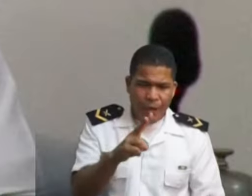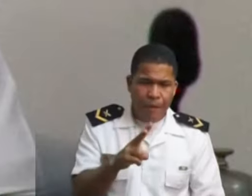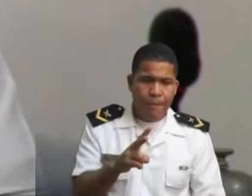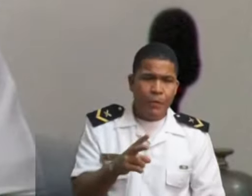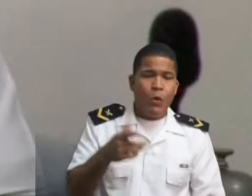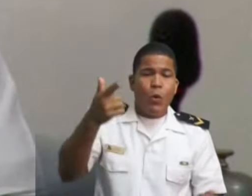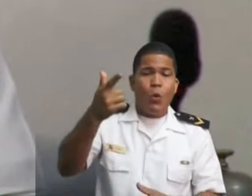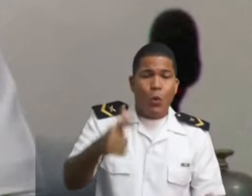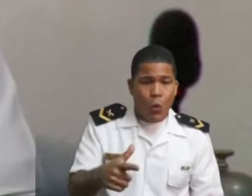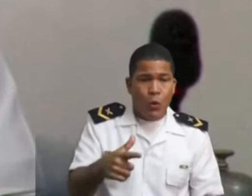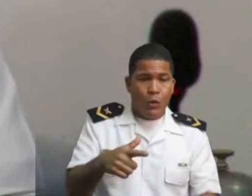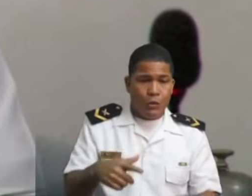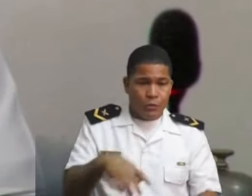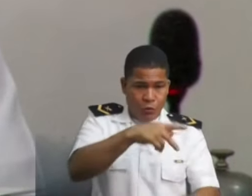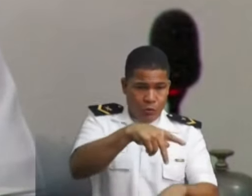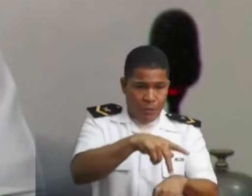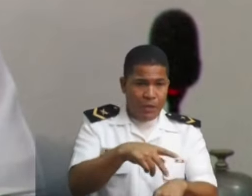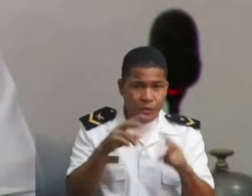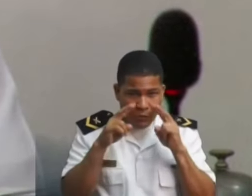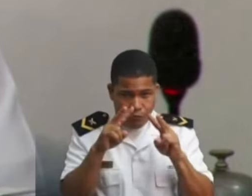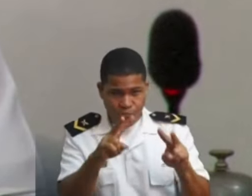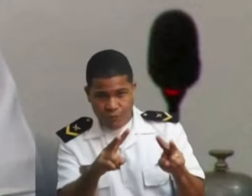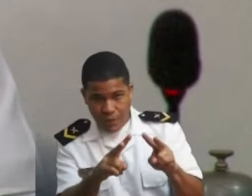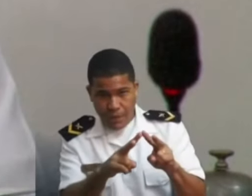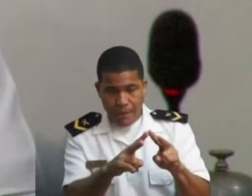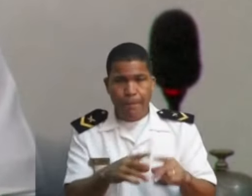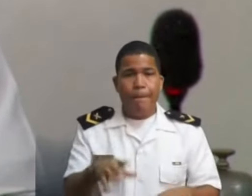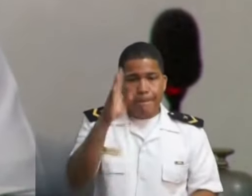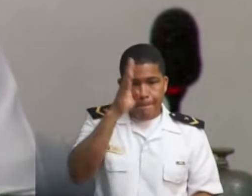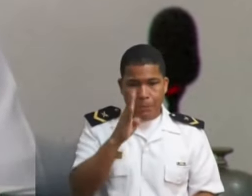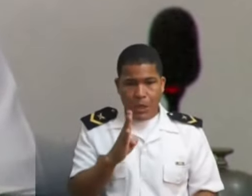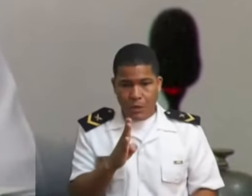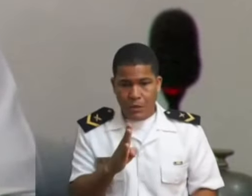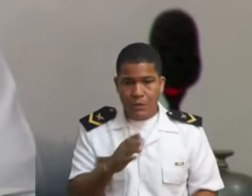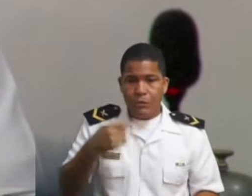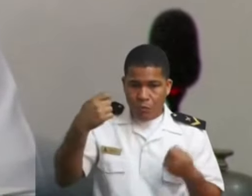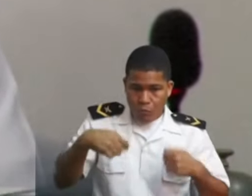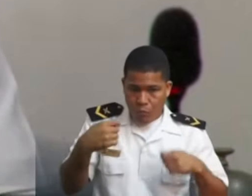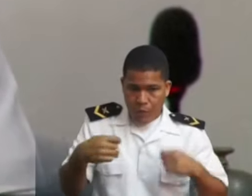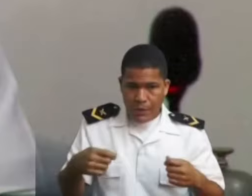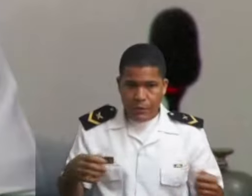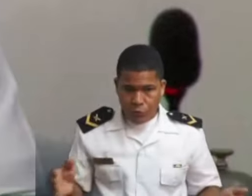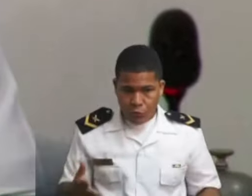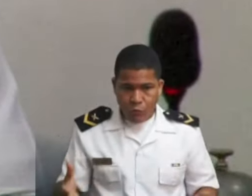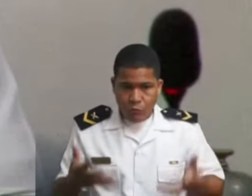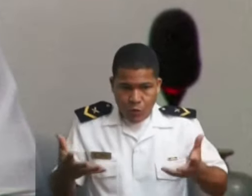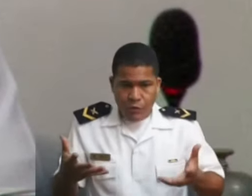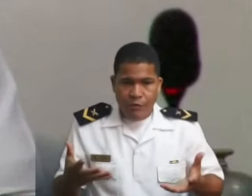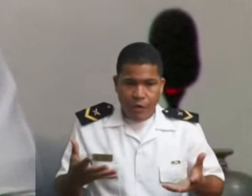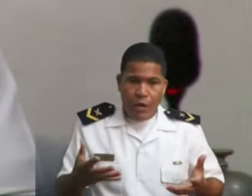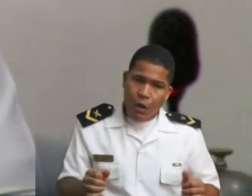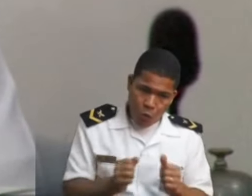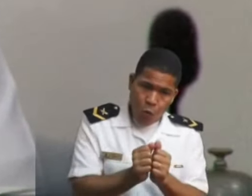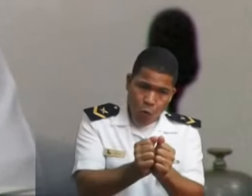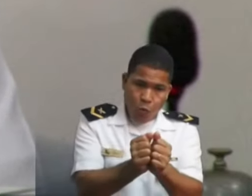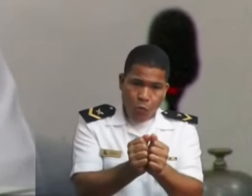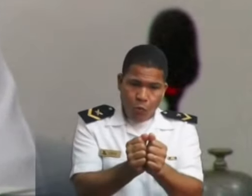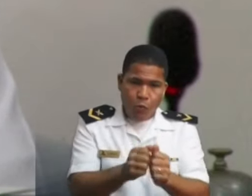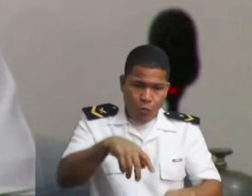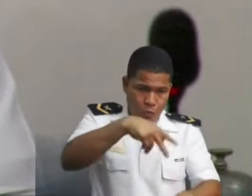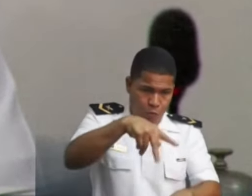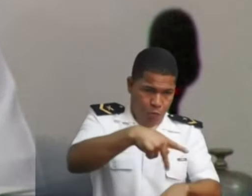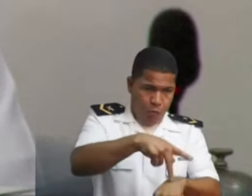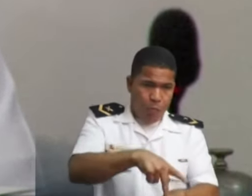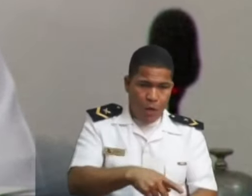econômicos globais. Faz-se mistério ao Brasil, longínquo daquelas nações amigas que movimentam